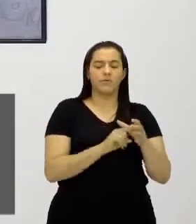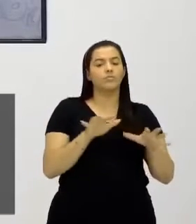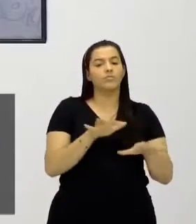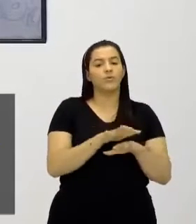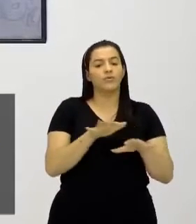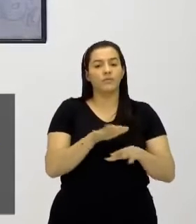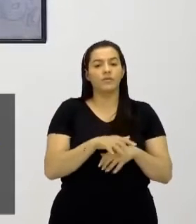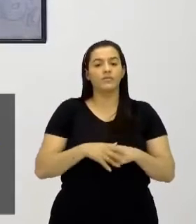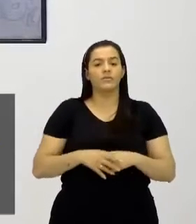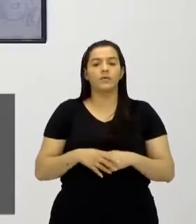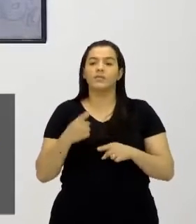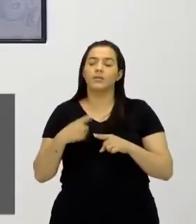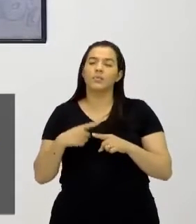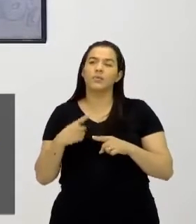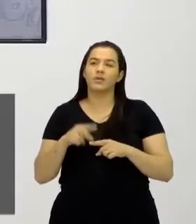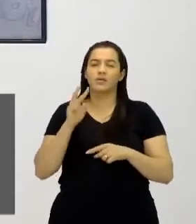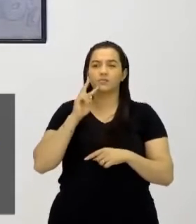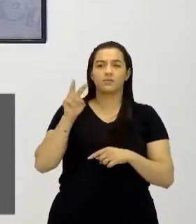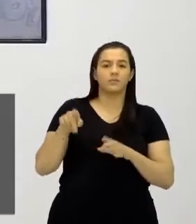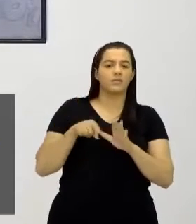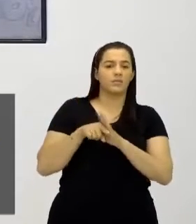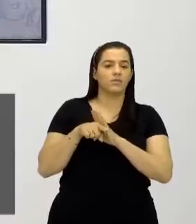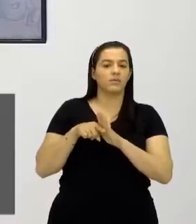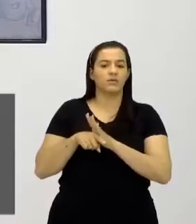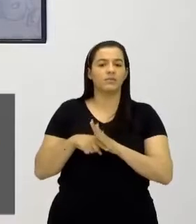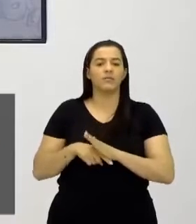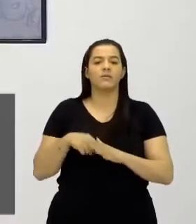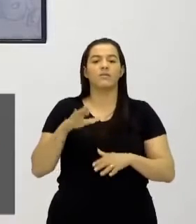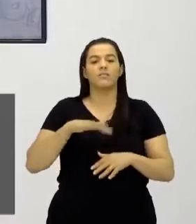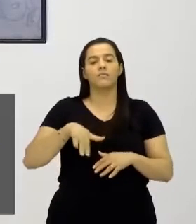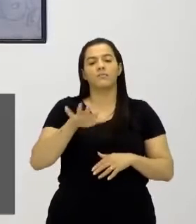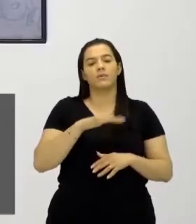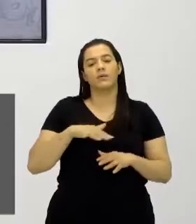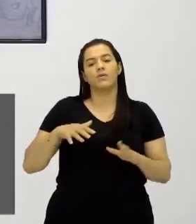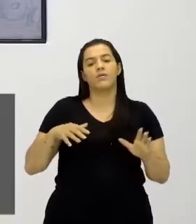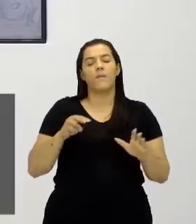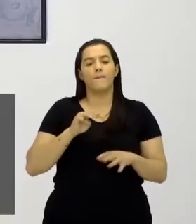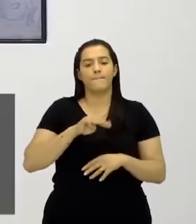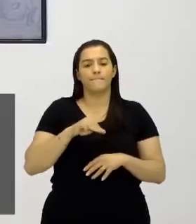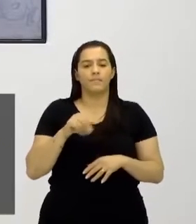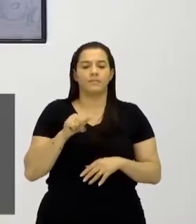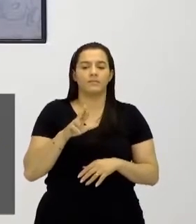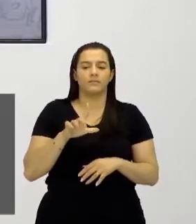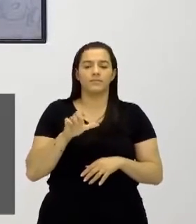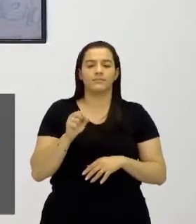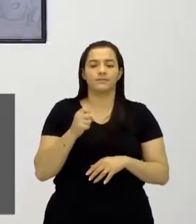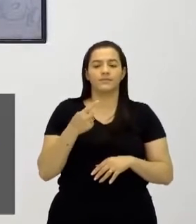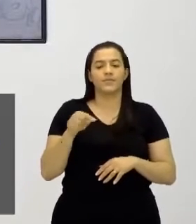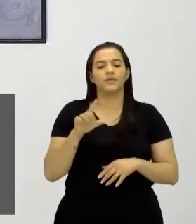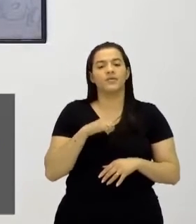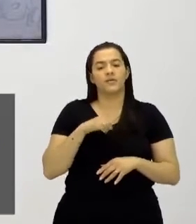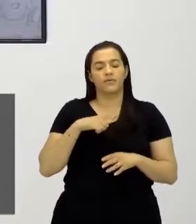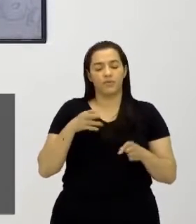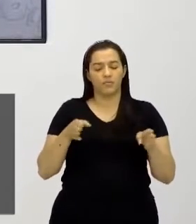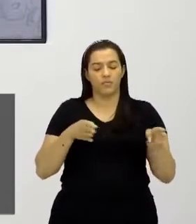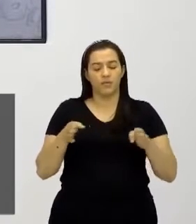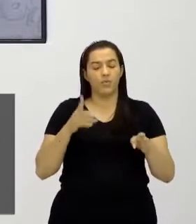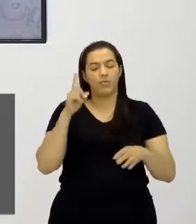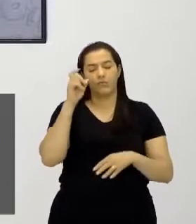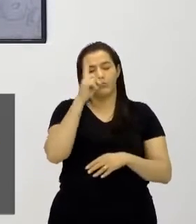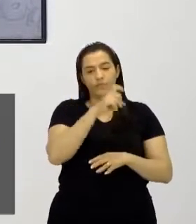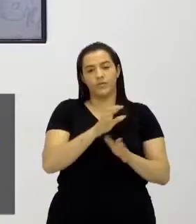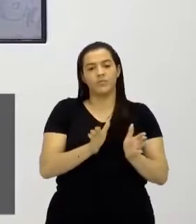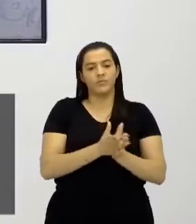Eles entram também porque a cidade ali, o Maranhão, na realidade o estado do Maranhão, ele estava extremamente empobrecido. E